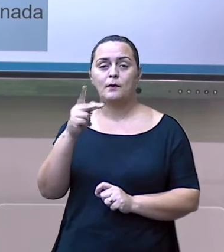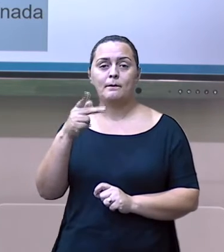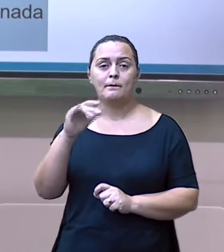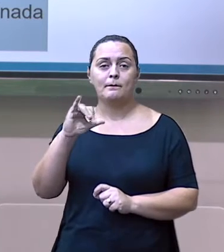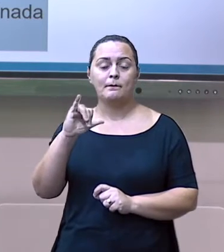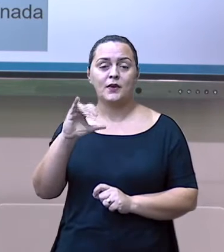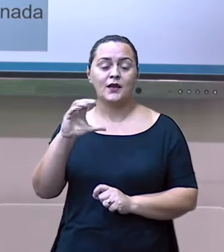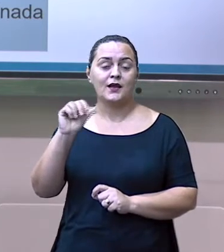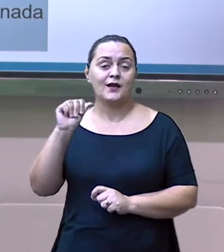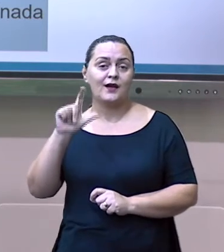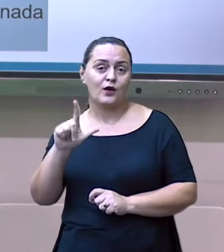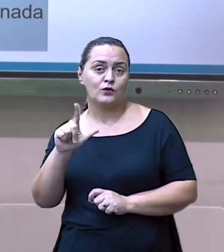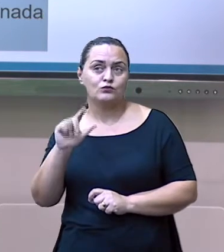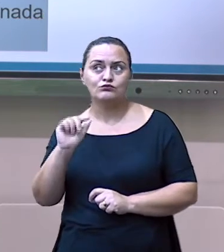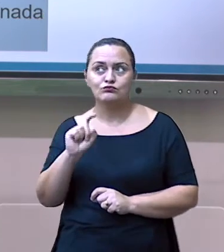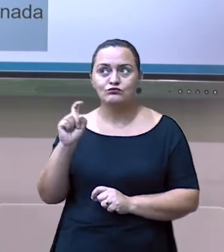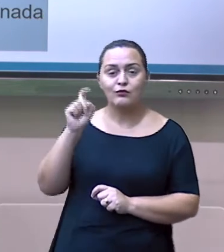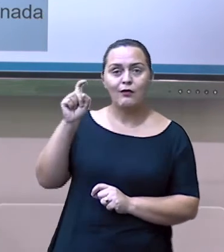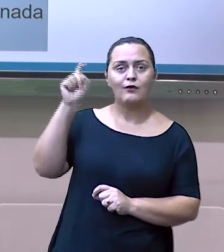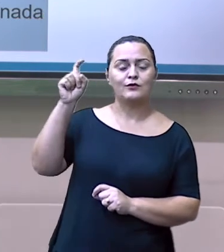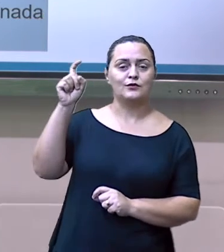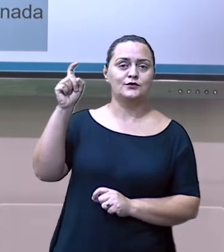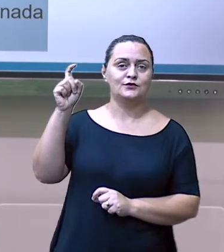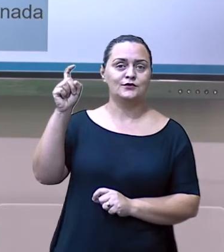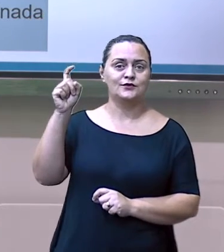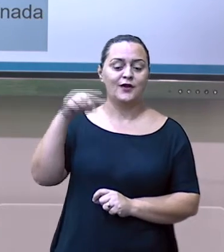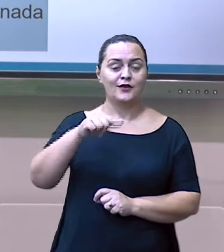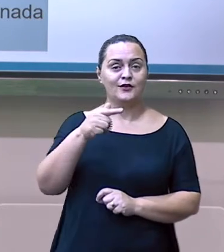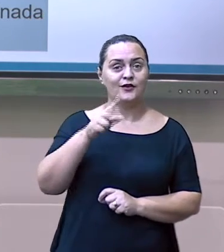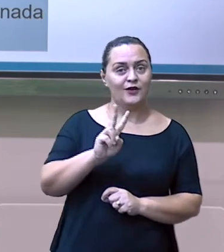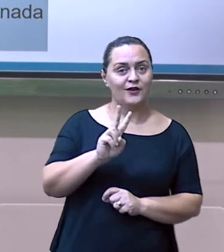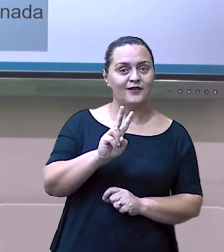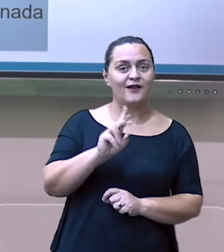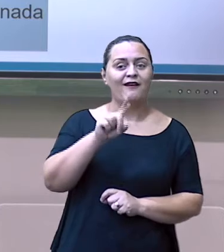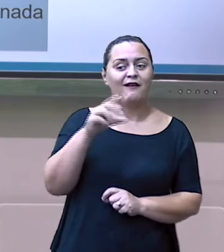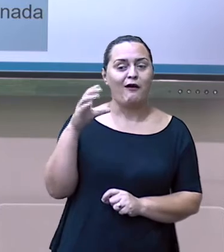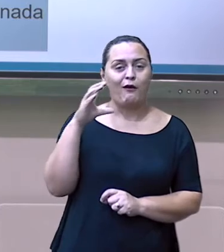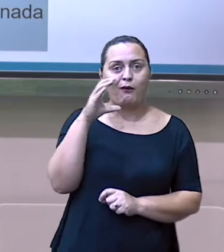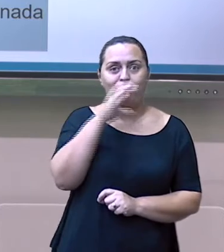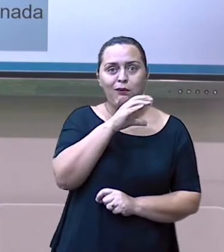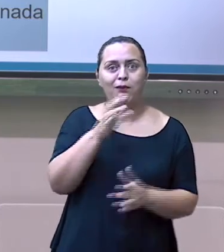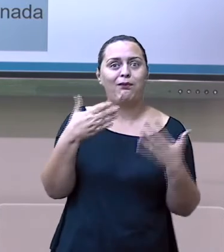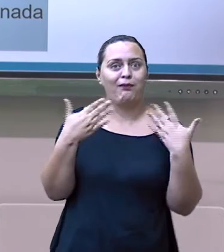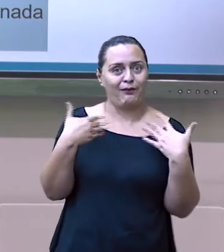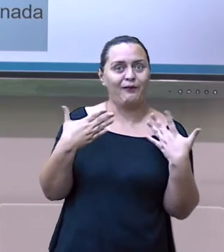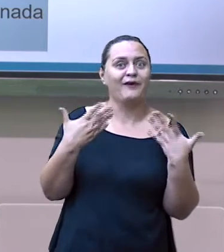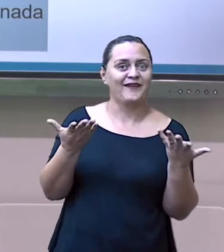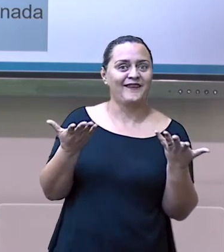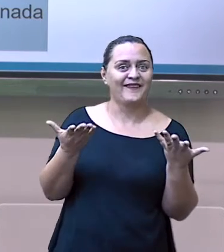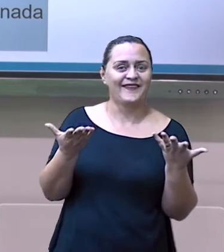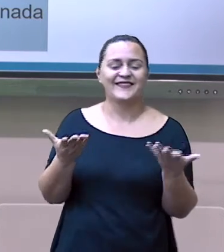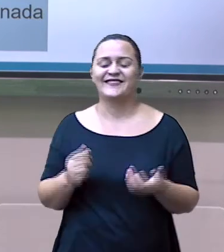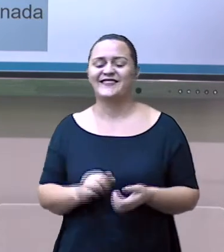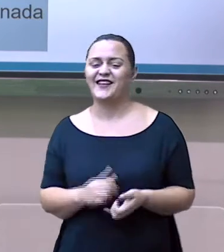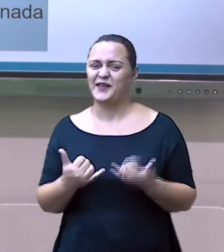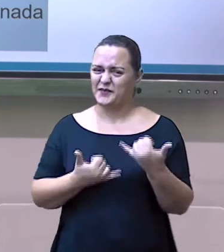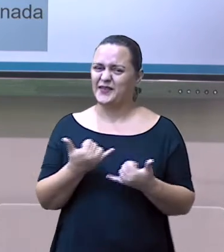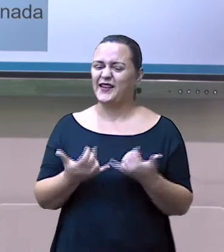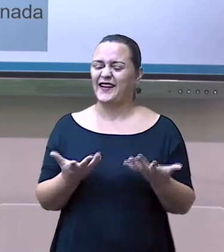Em Valadares, tropical muito quente. Brincadeira. Tá?